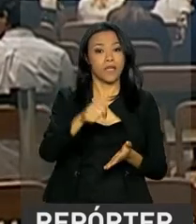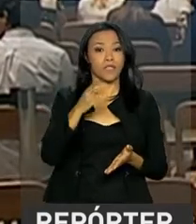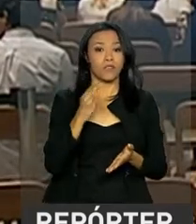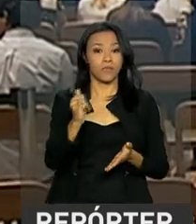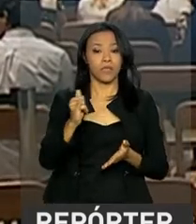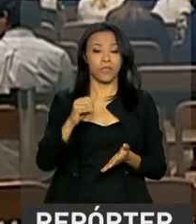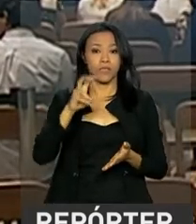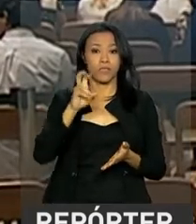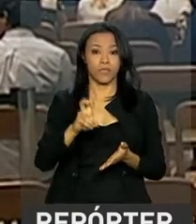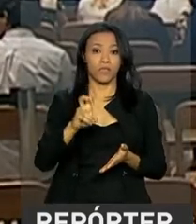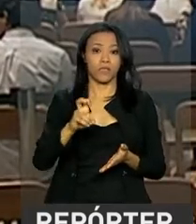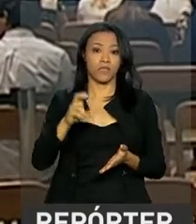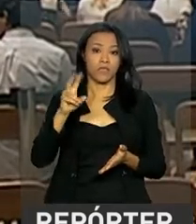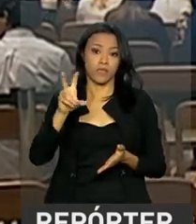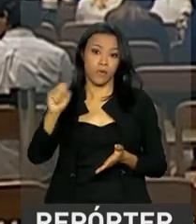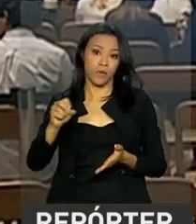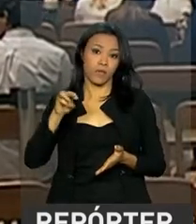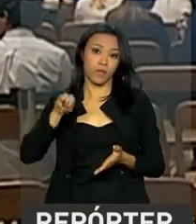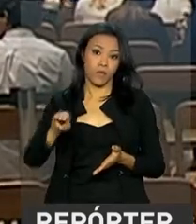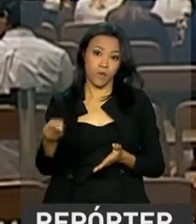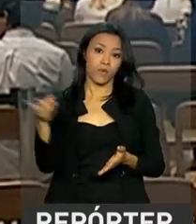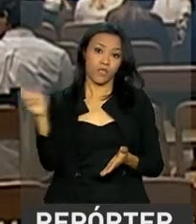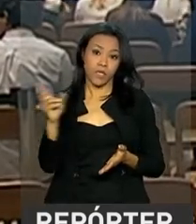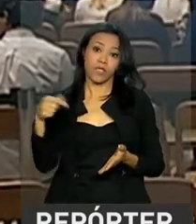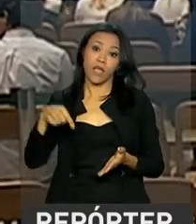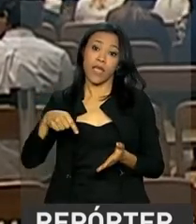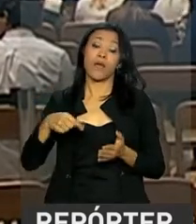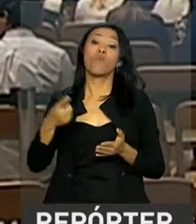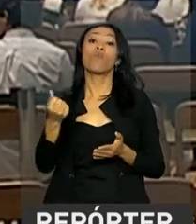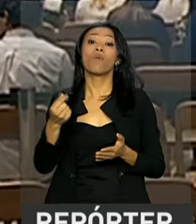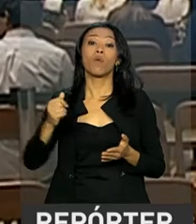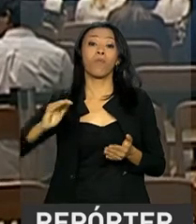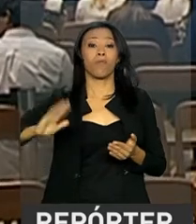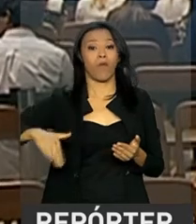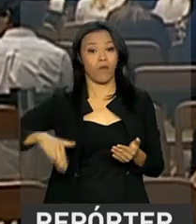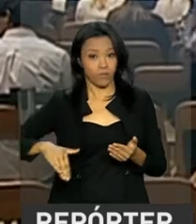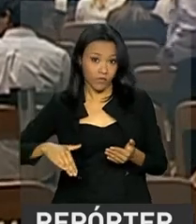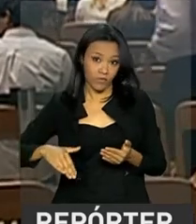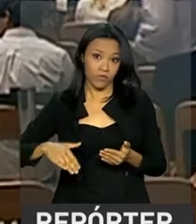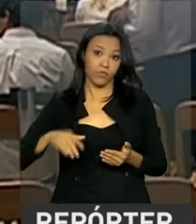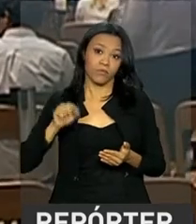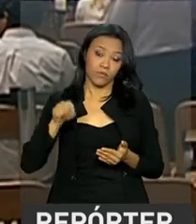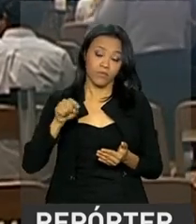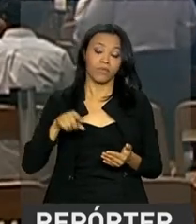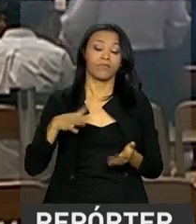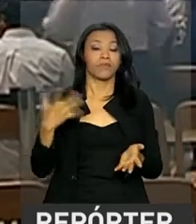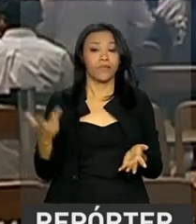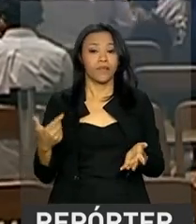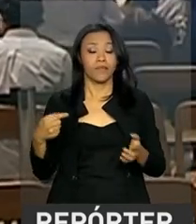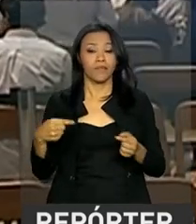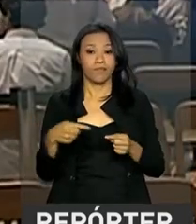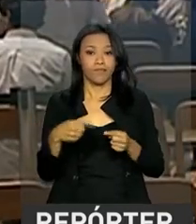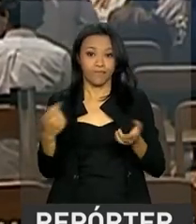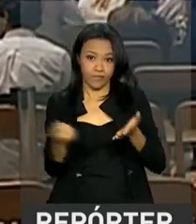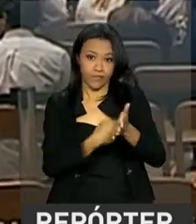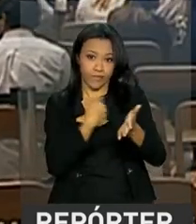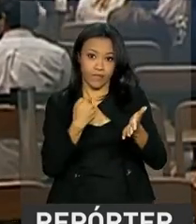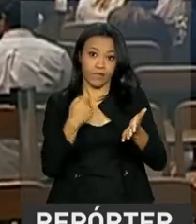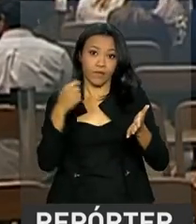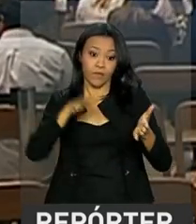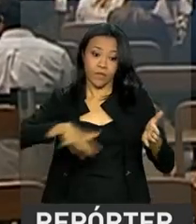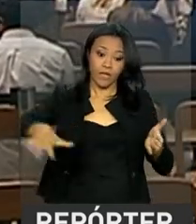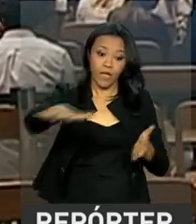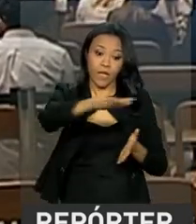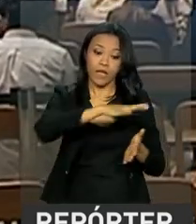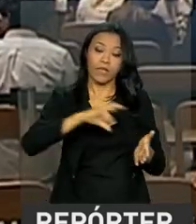bilhões 750 milhões de reais, são um valor baixo em relação ao bônus de assinatura relativo ao campo de